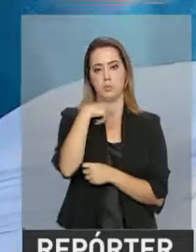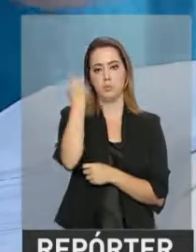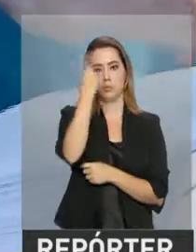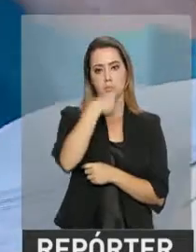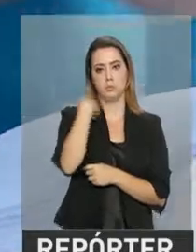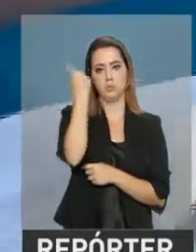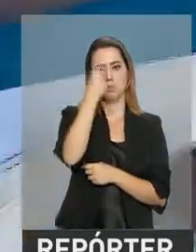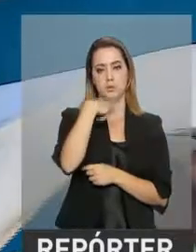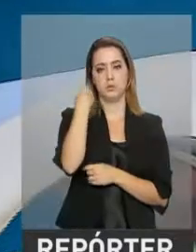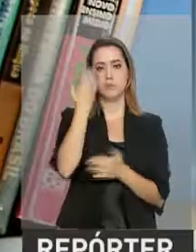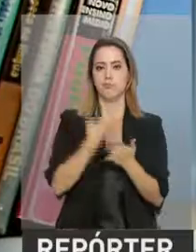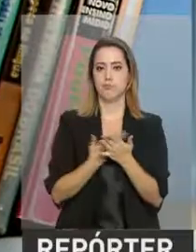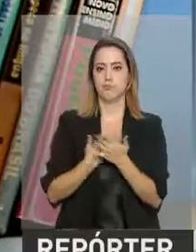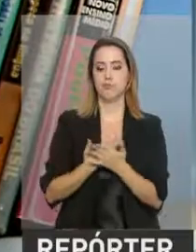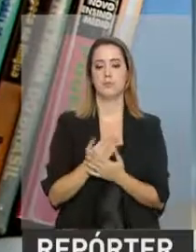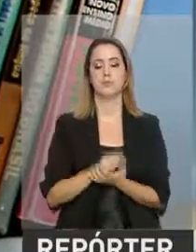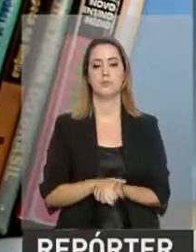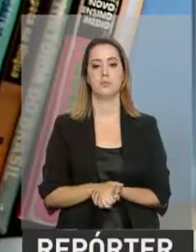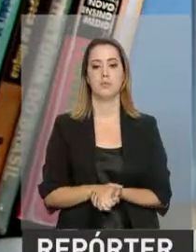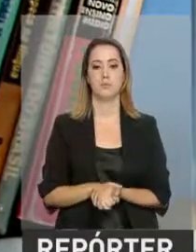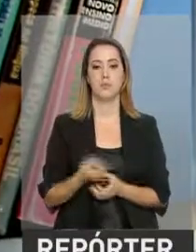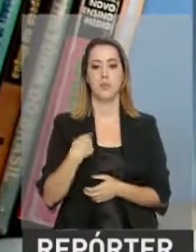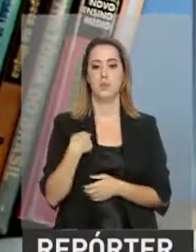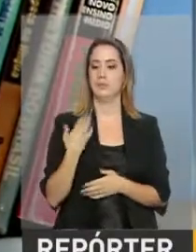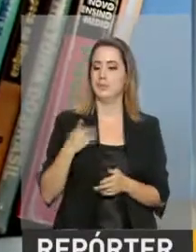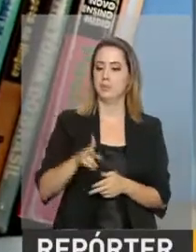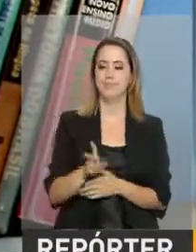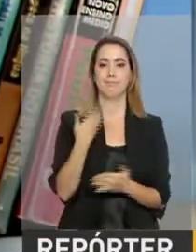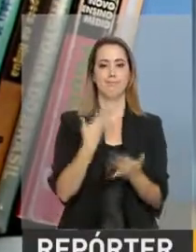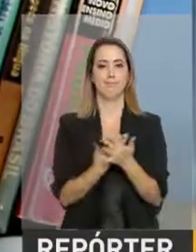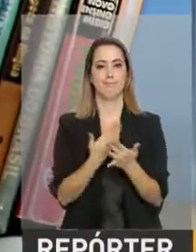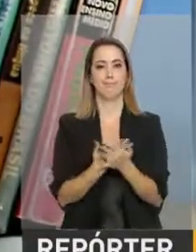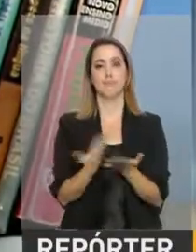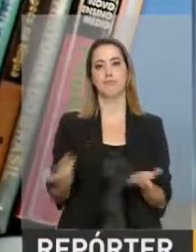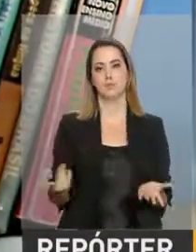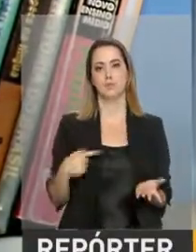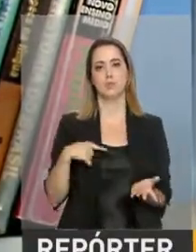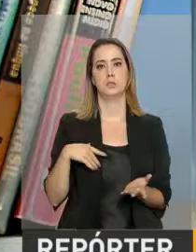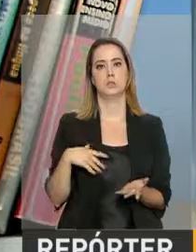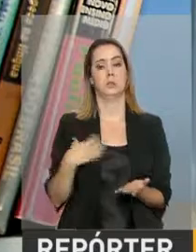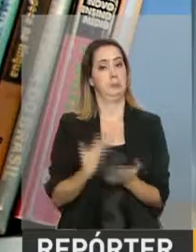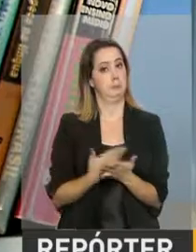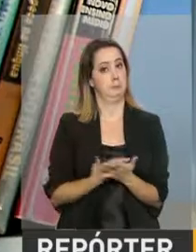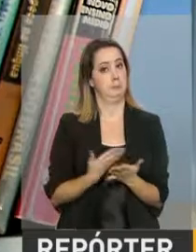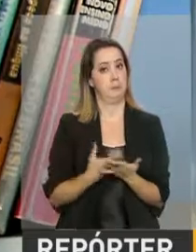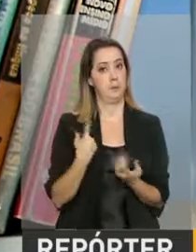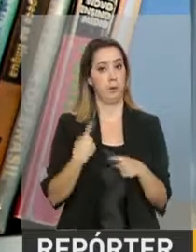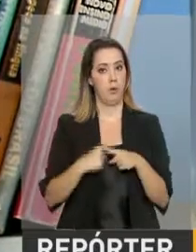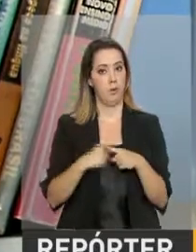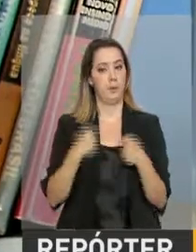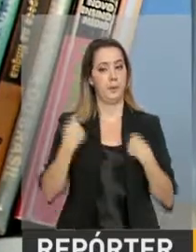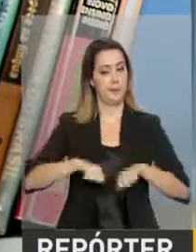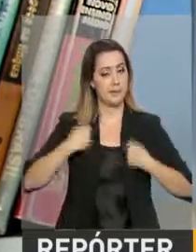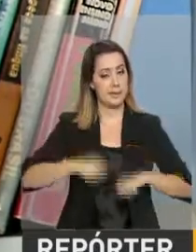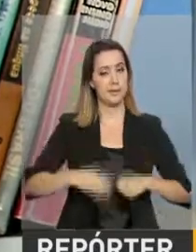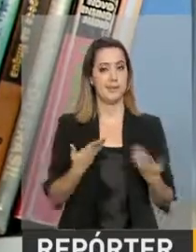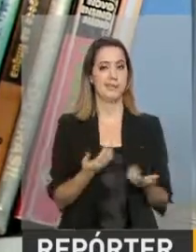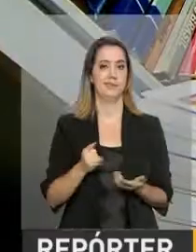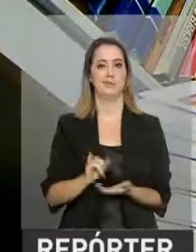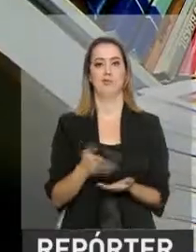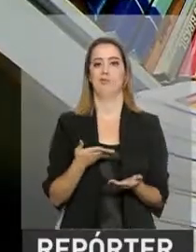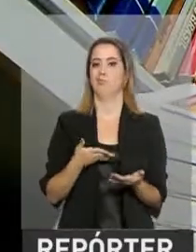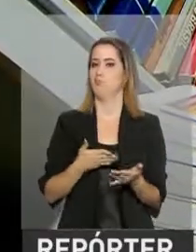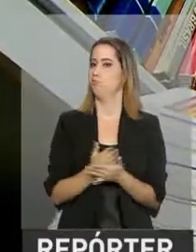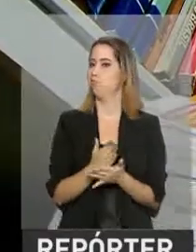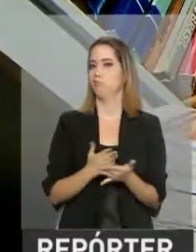preparar para as provas peguei as horas vagas e estudei bastante porque tem que estudar se não passa